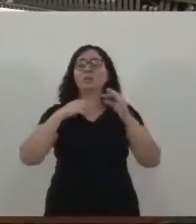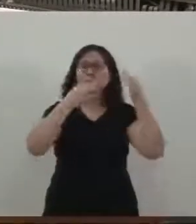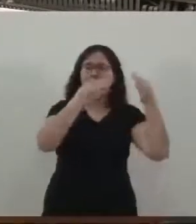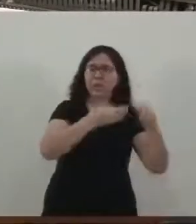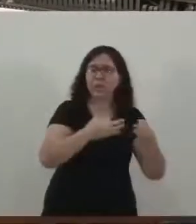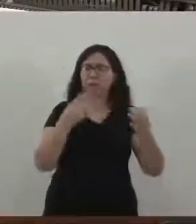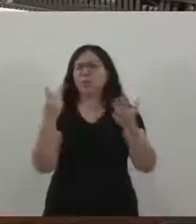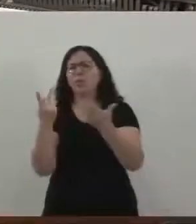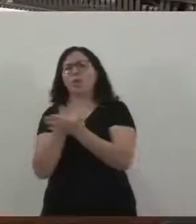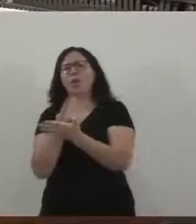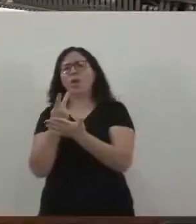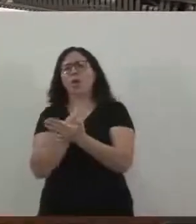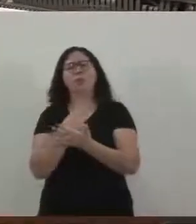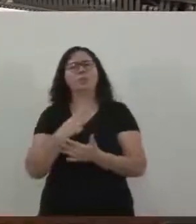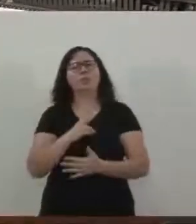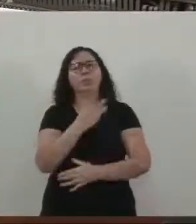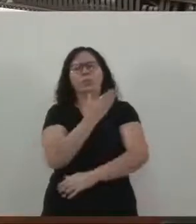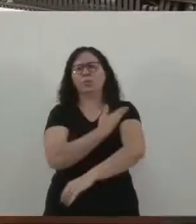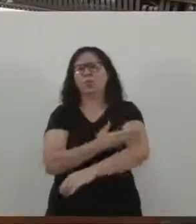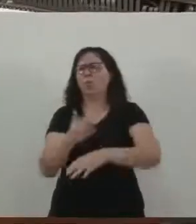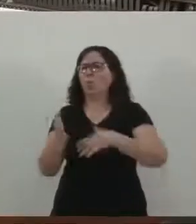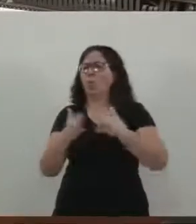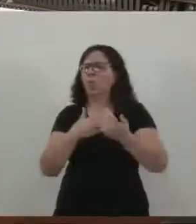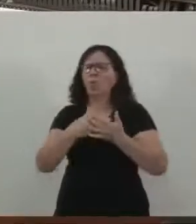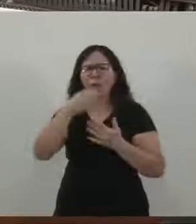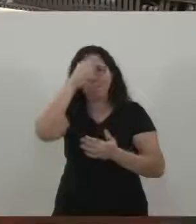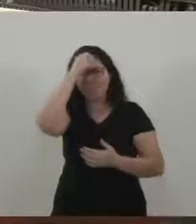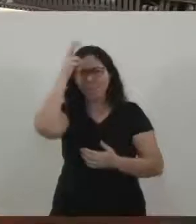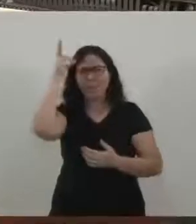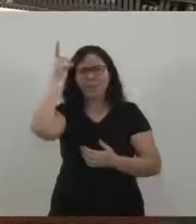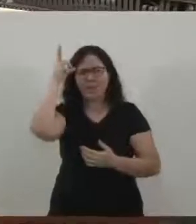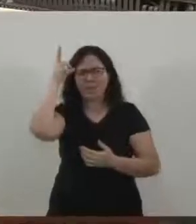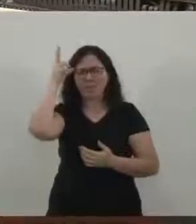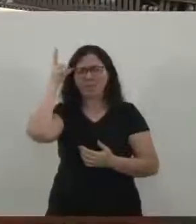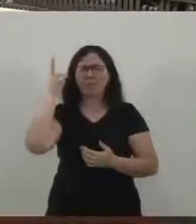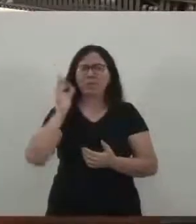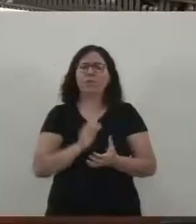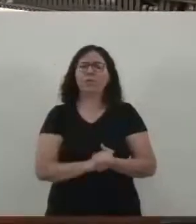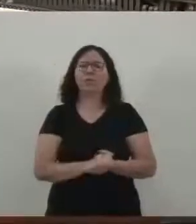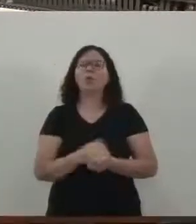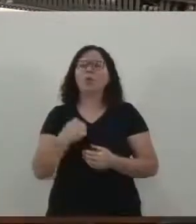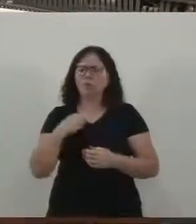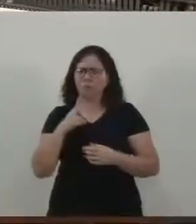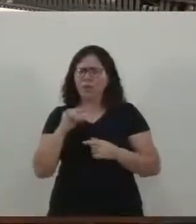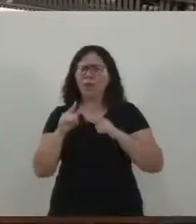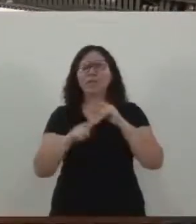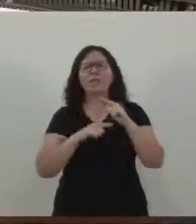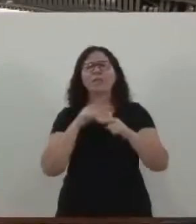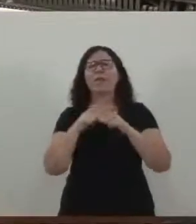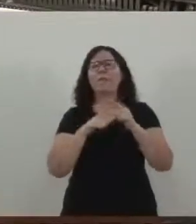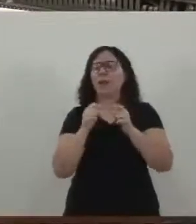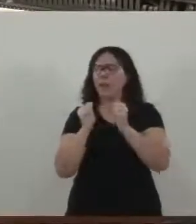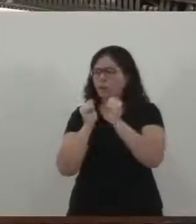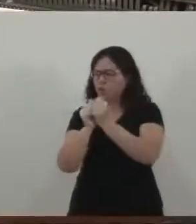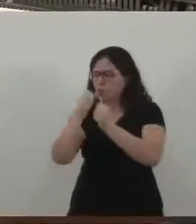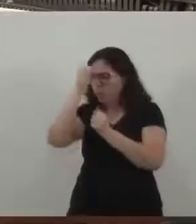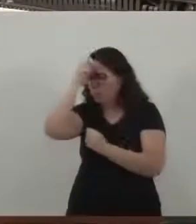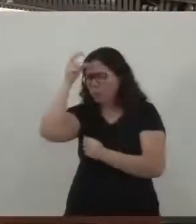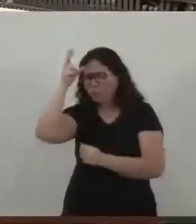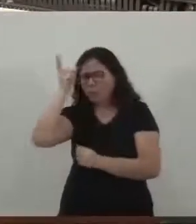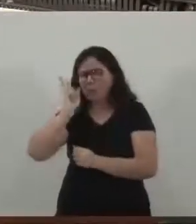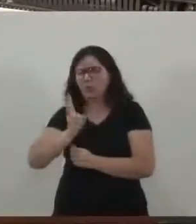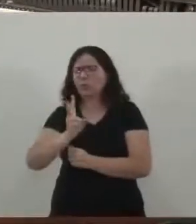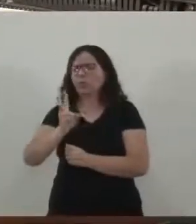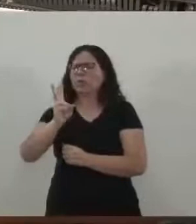e o certo. E é o que eu vou fazer na minha vida. Seja quem for o prefeito na minha vida, eu acho que eu nunca vou conseguir ser oposição. Vou trabalhar, porque eu acho que o vereador tem que trabalhar junto com o prefeito, de